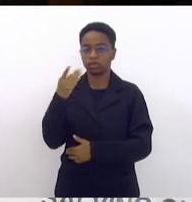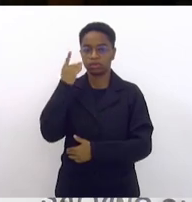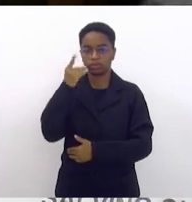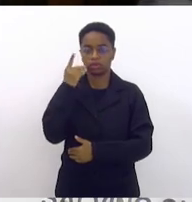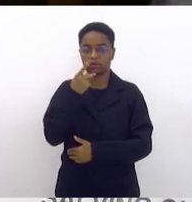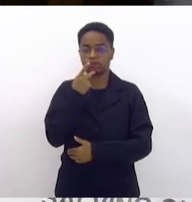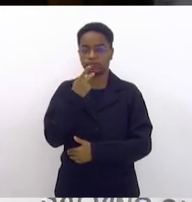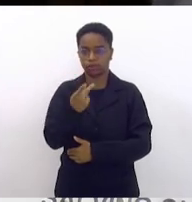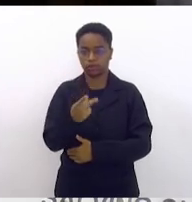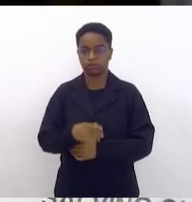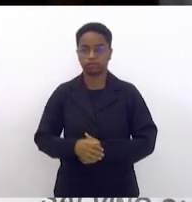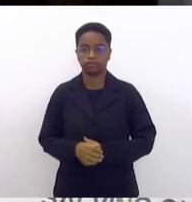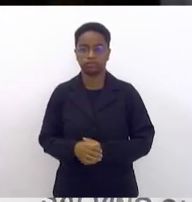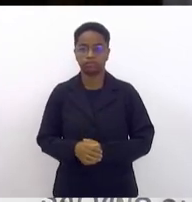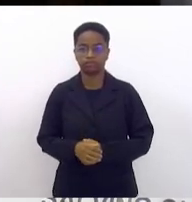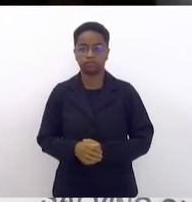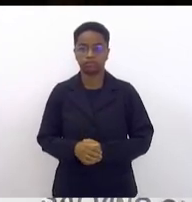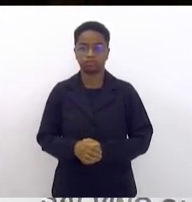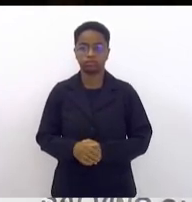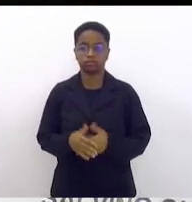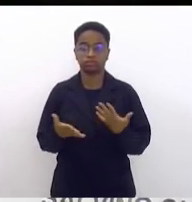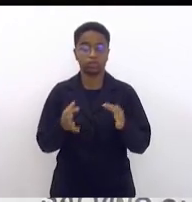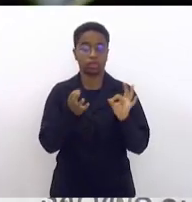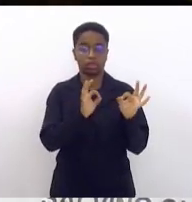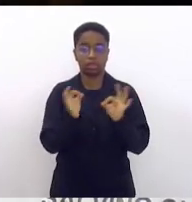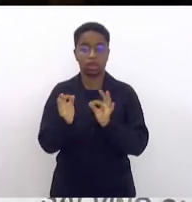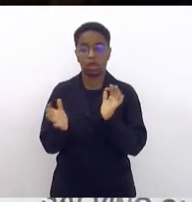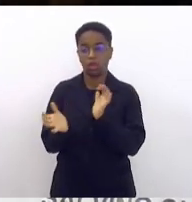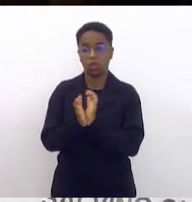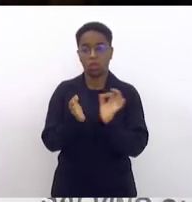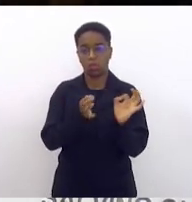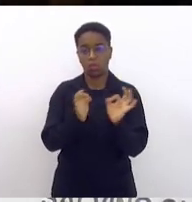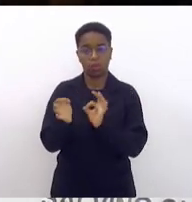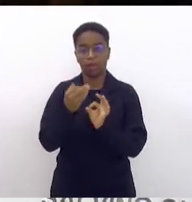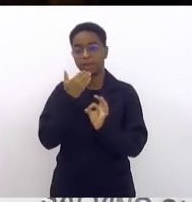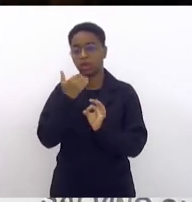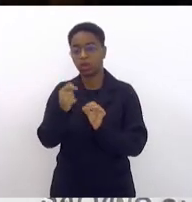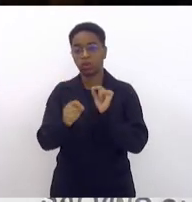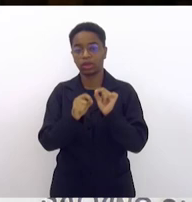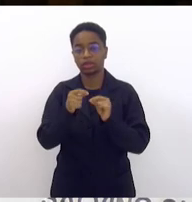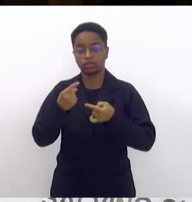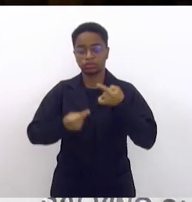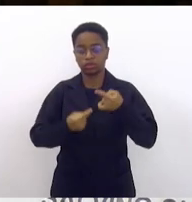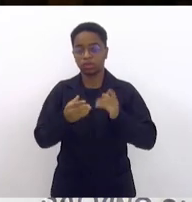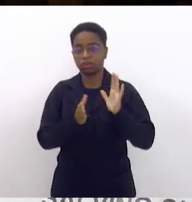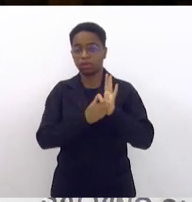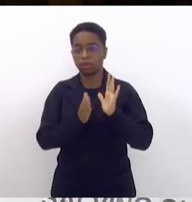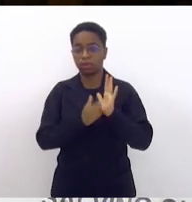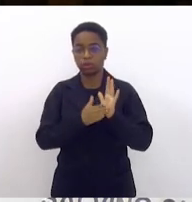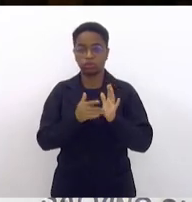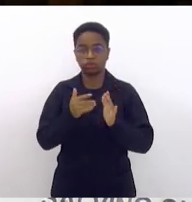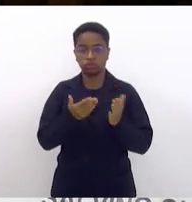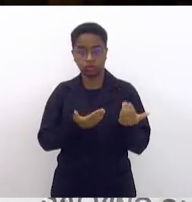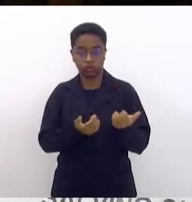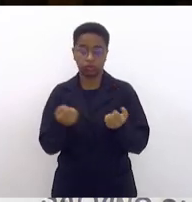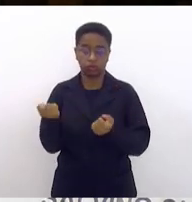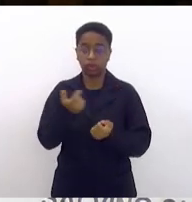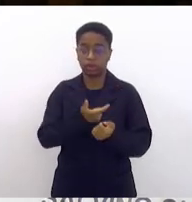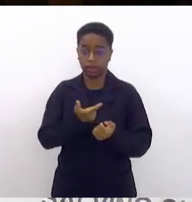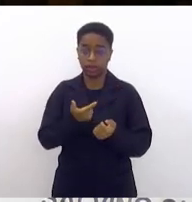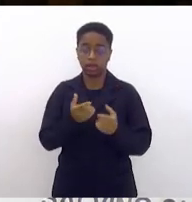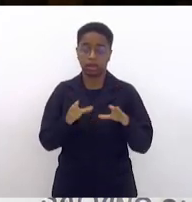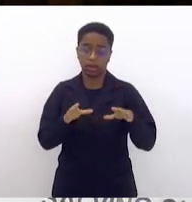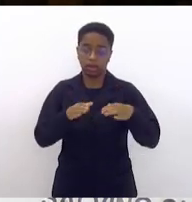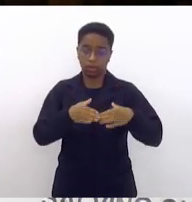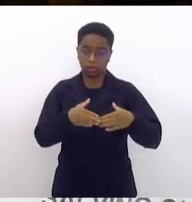iniciativa muito boa e ninguém nenhum grupo melhor para tratar de propostas da Juventude do que o grupo jovem